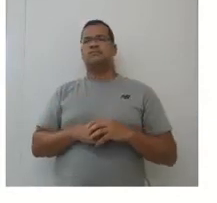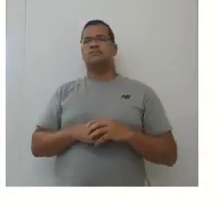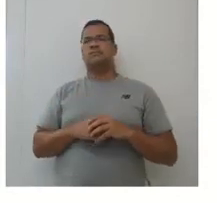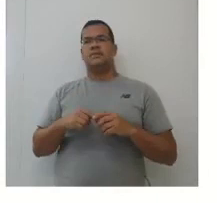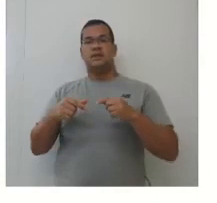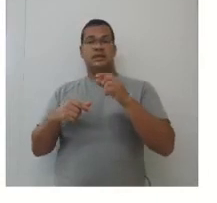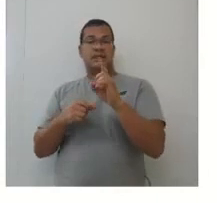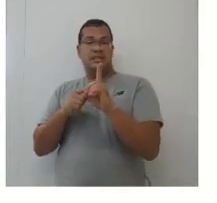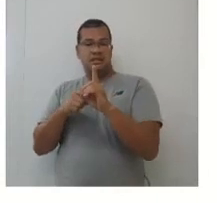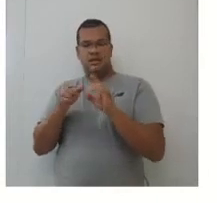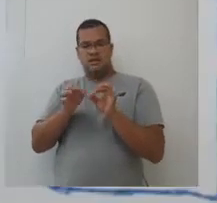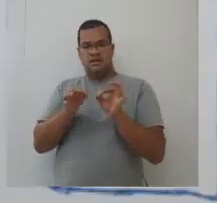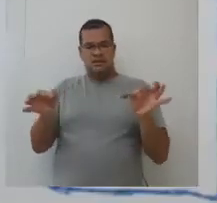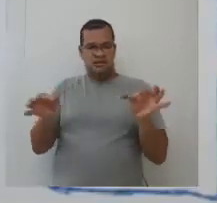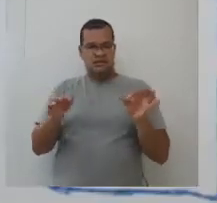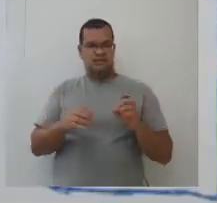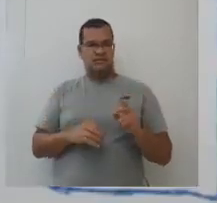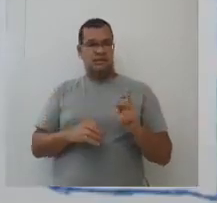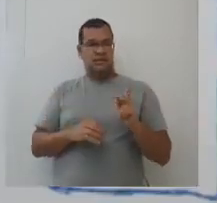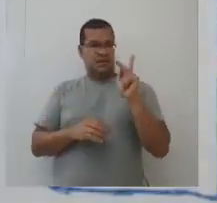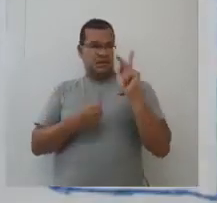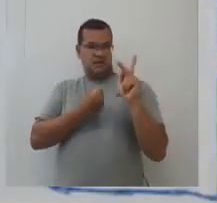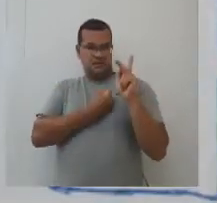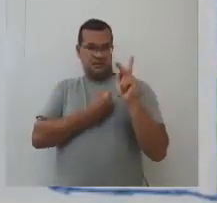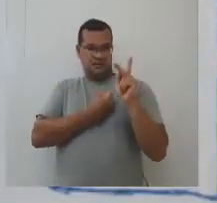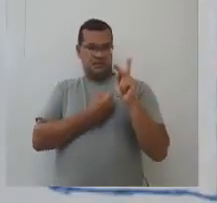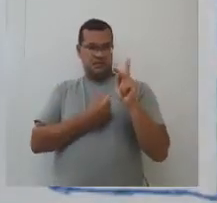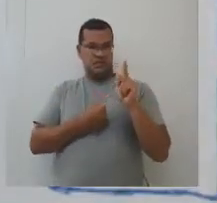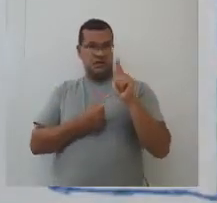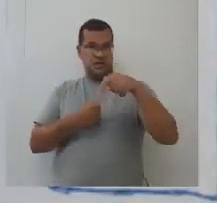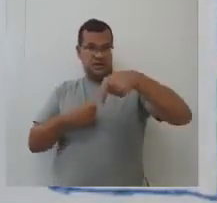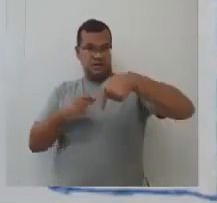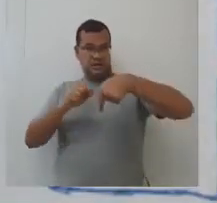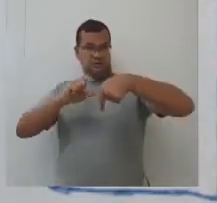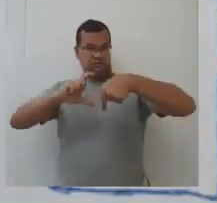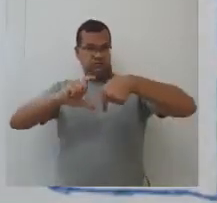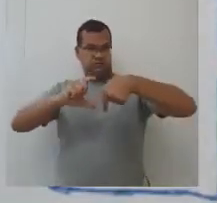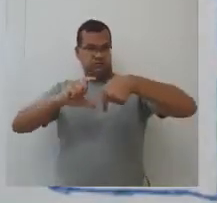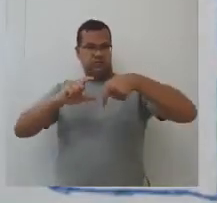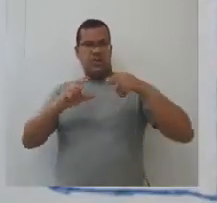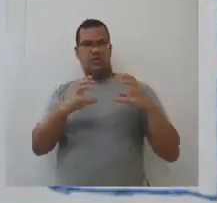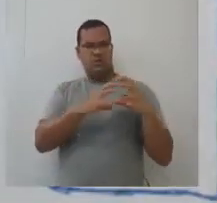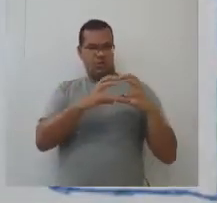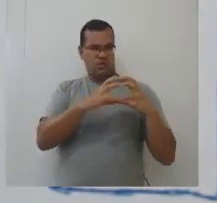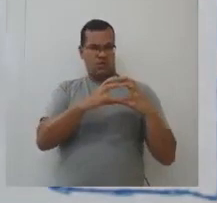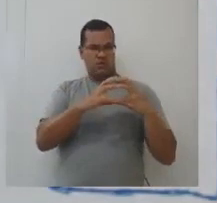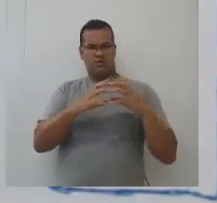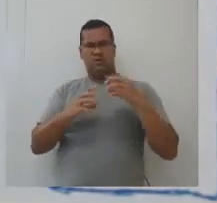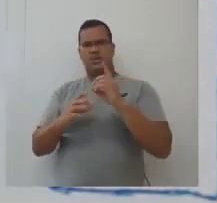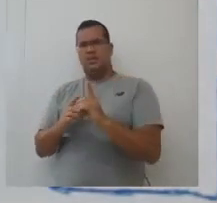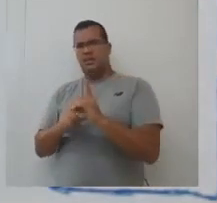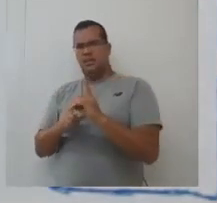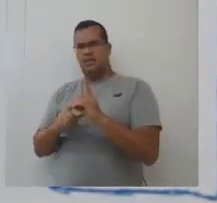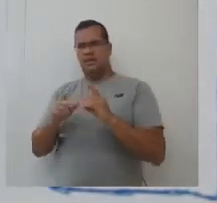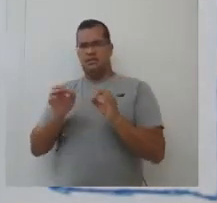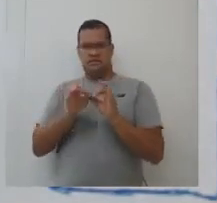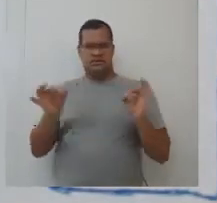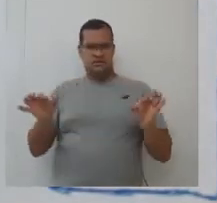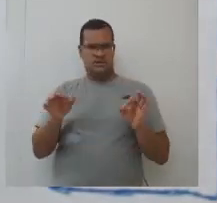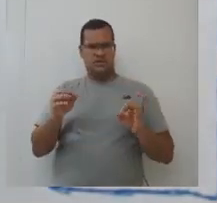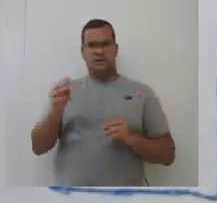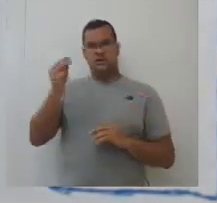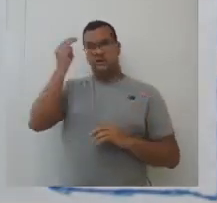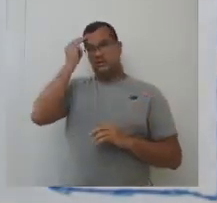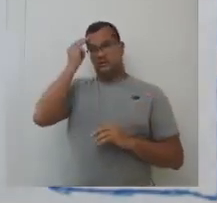elétrico? K, constante. Qzão, carga-fonte. e D a distância. Para gravar, eu